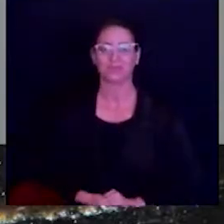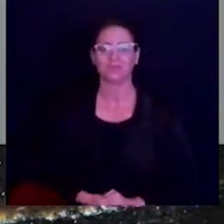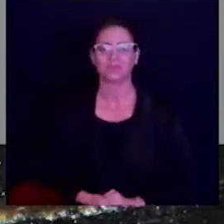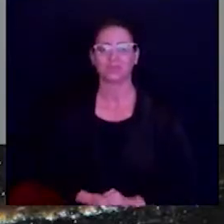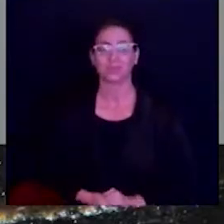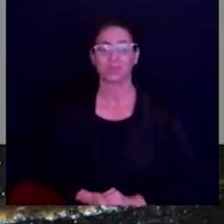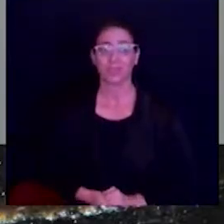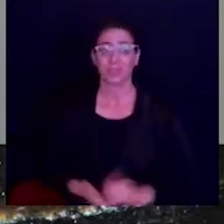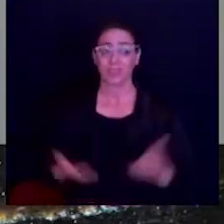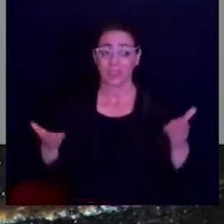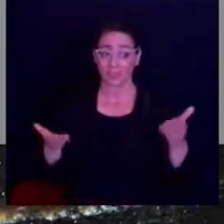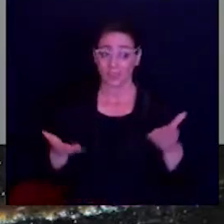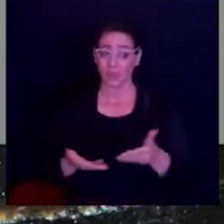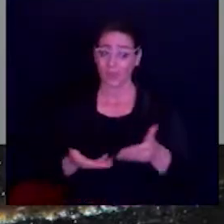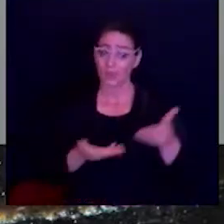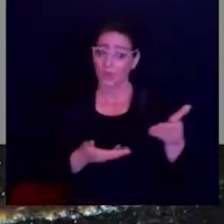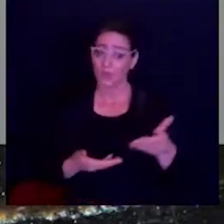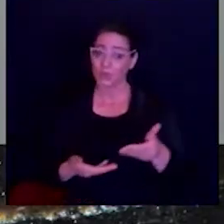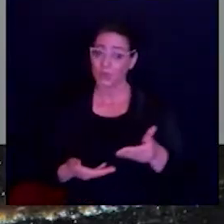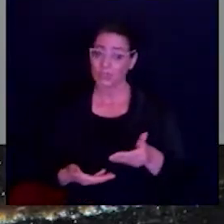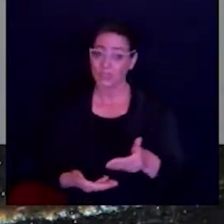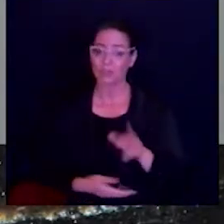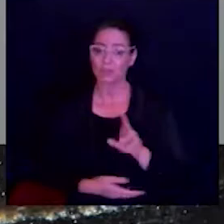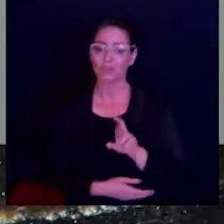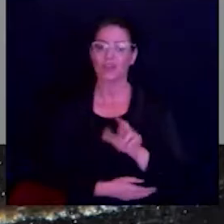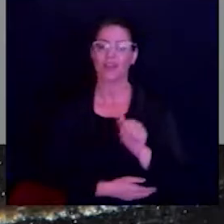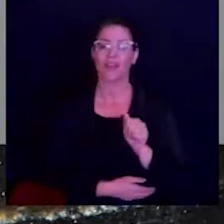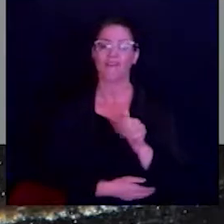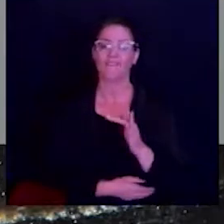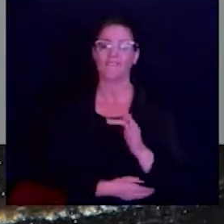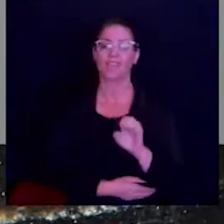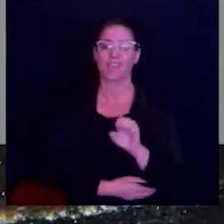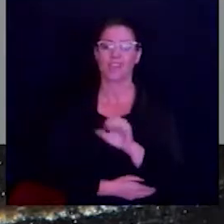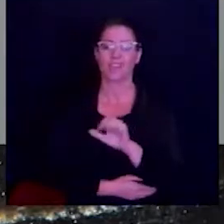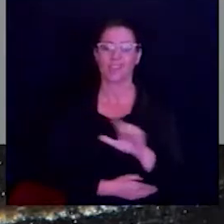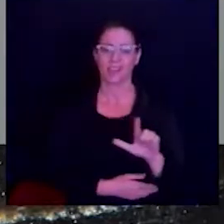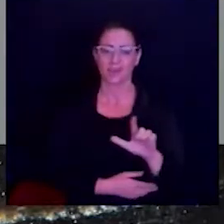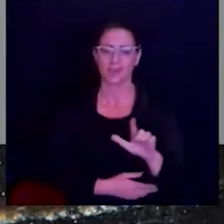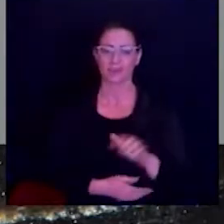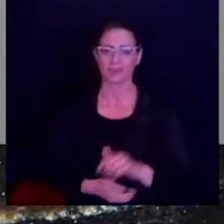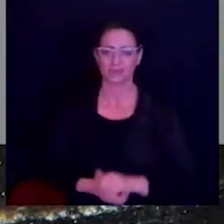E para colar o grau, convidamos o acadêmico Rafael Cristiano Bartes.